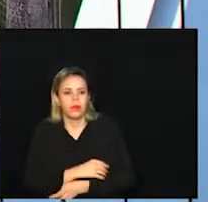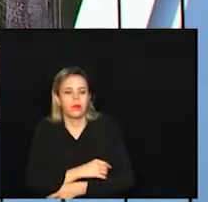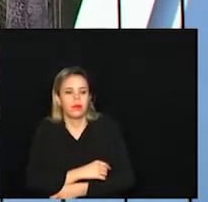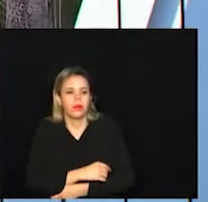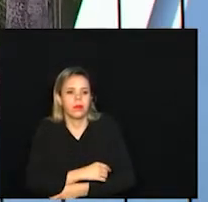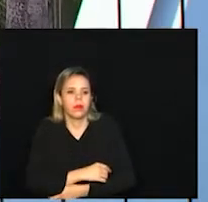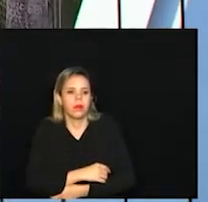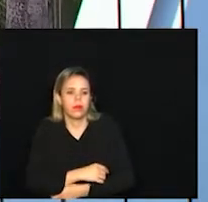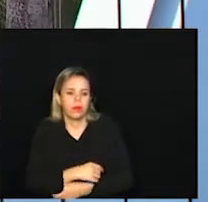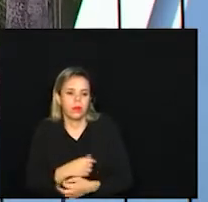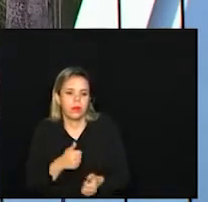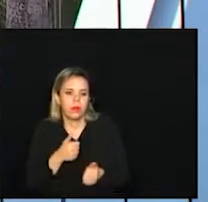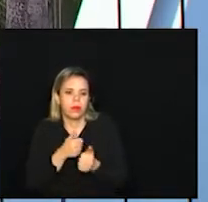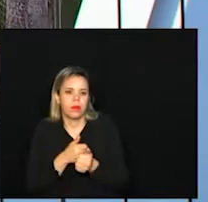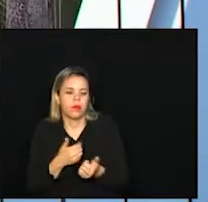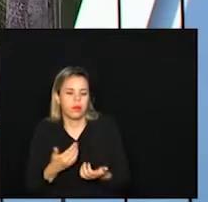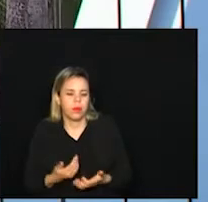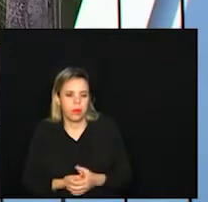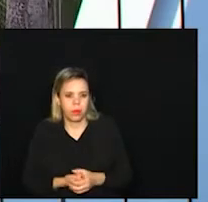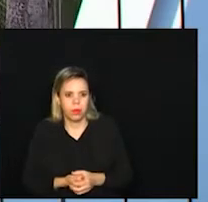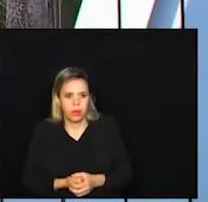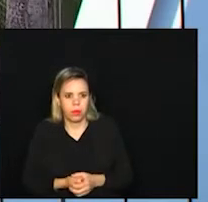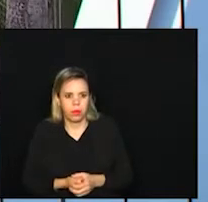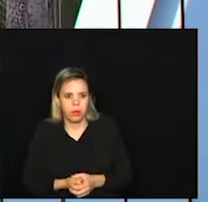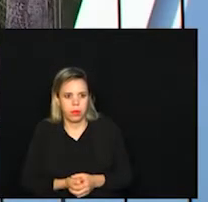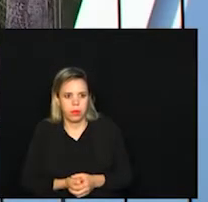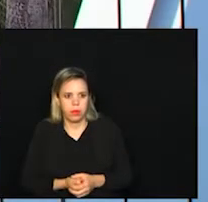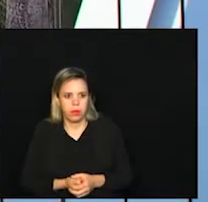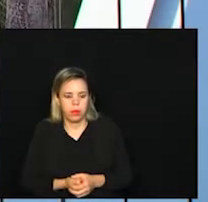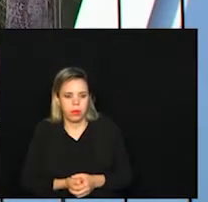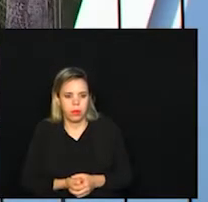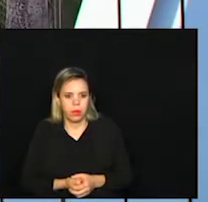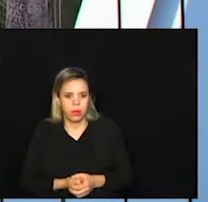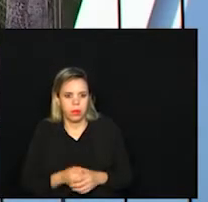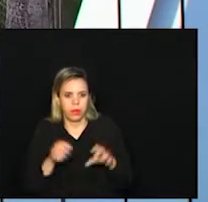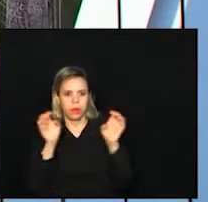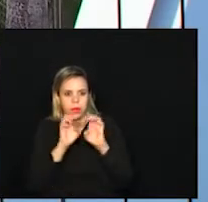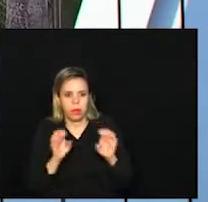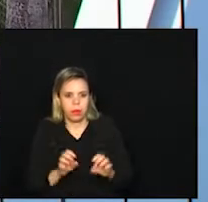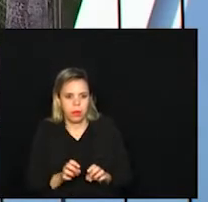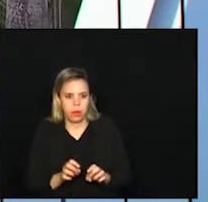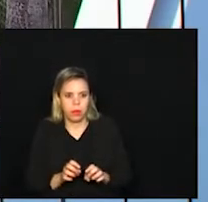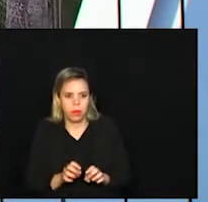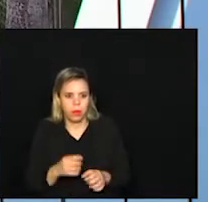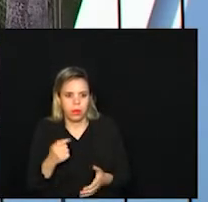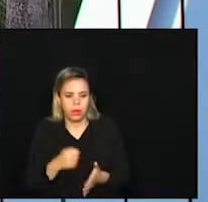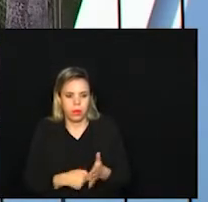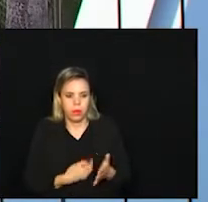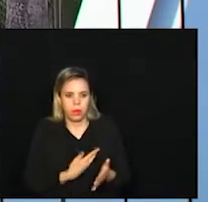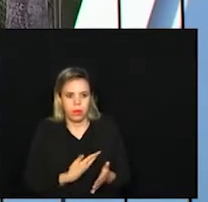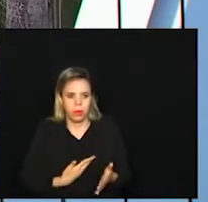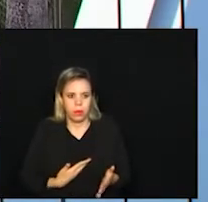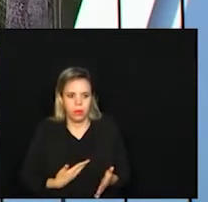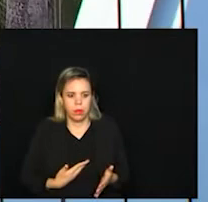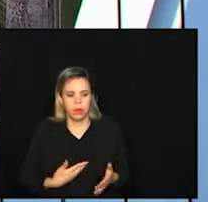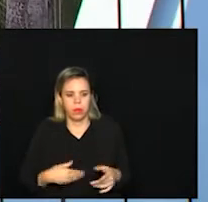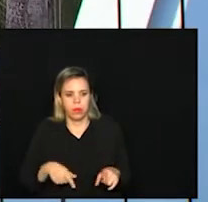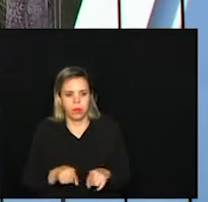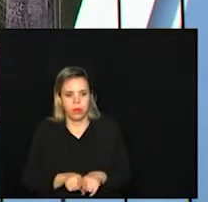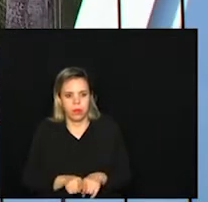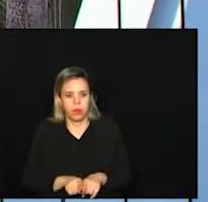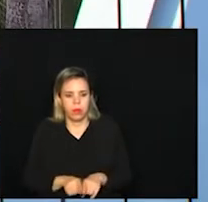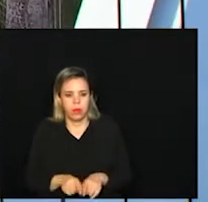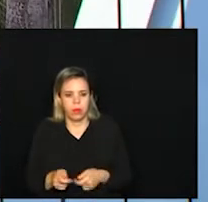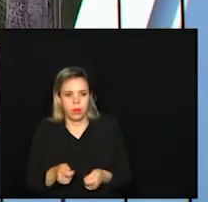seja acompanhado de estrutura de políticas públicas e também